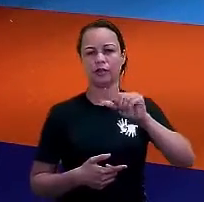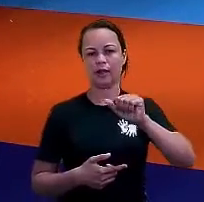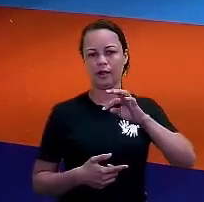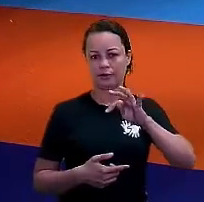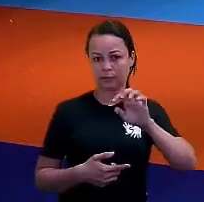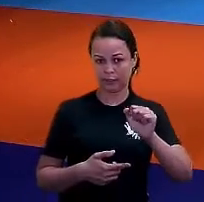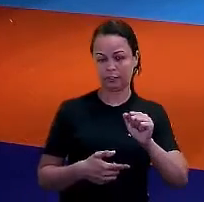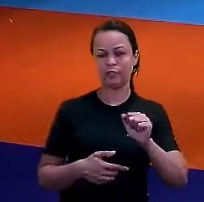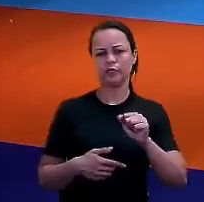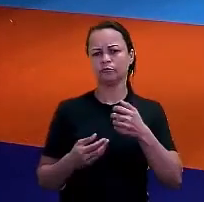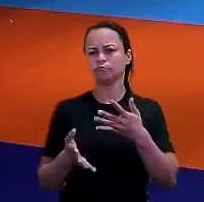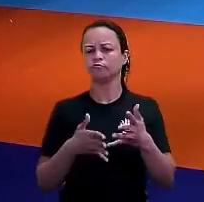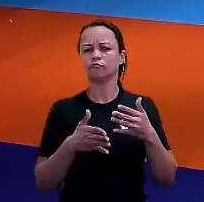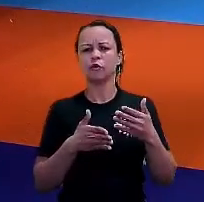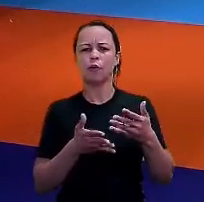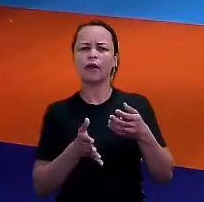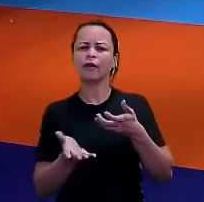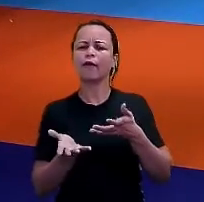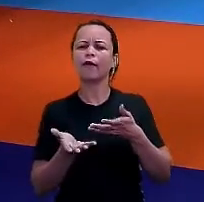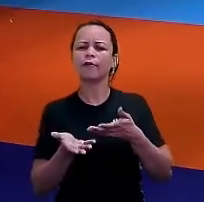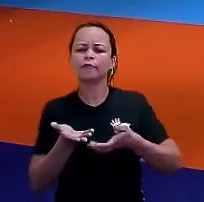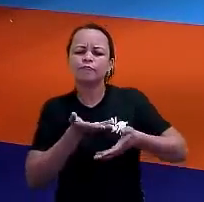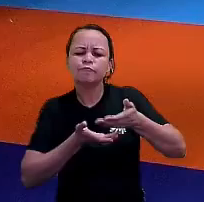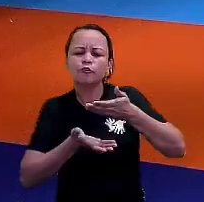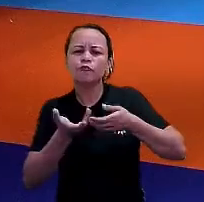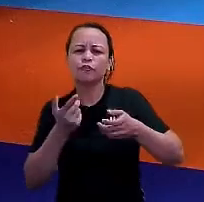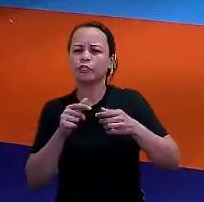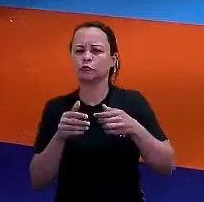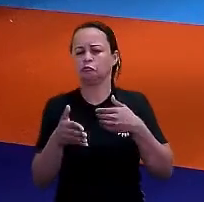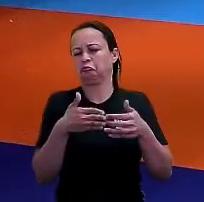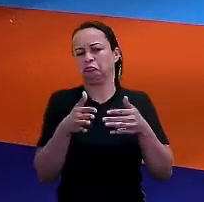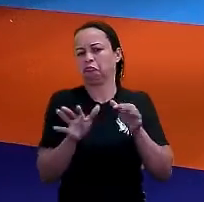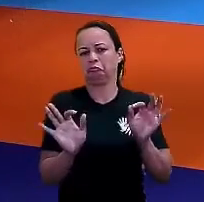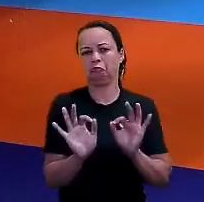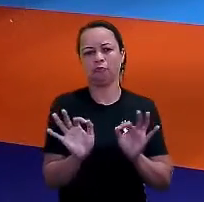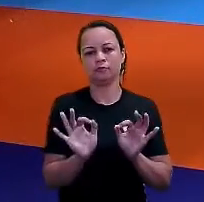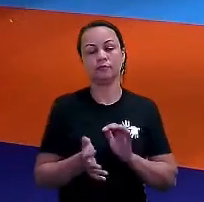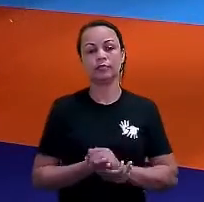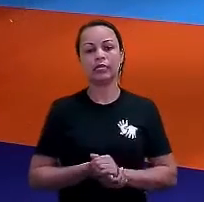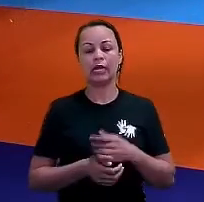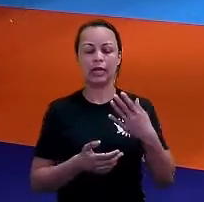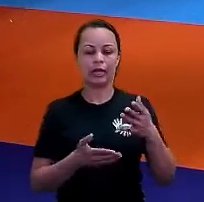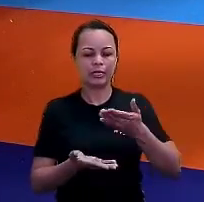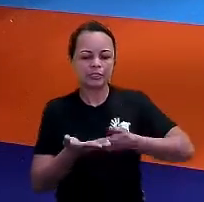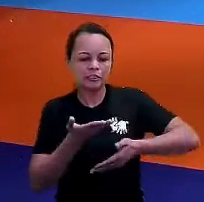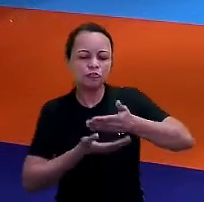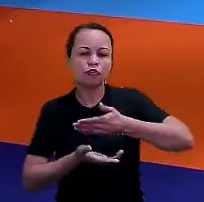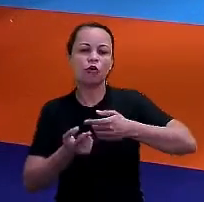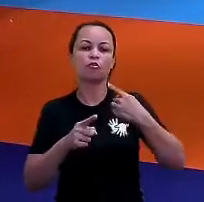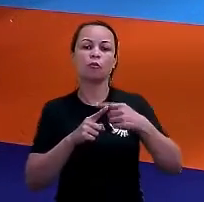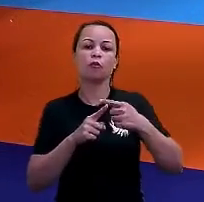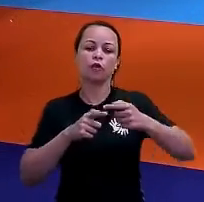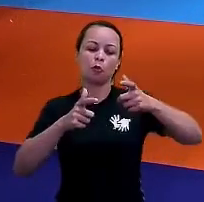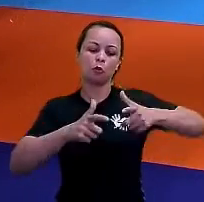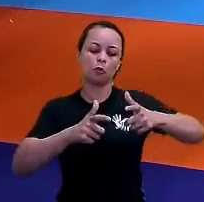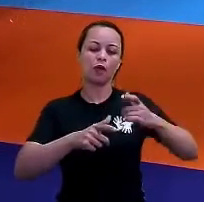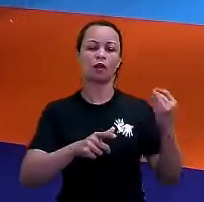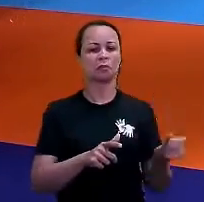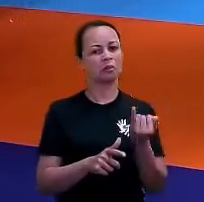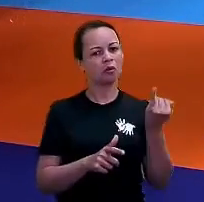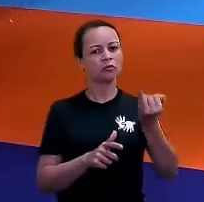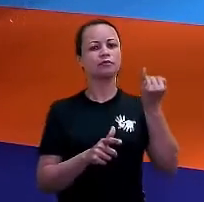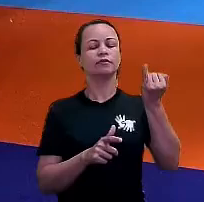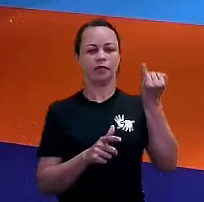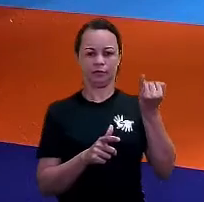ó. Não era envolvido de forma assim aleatória. Ela se envolve porque é um lugar importante que